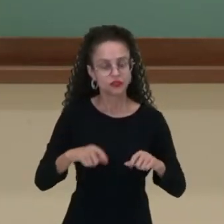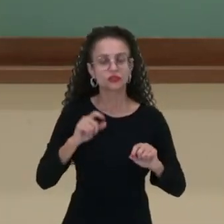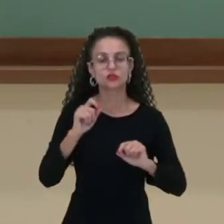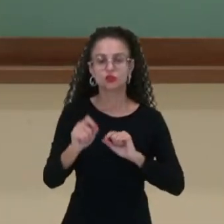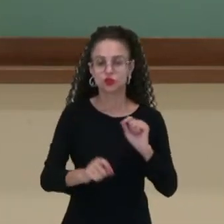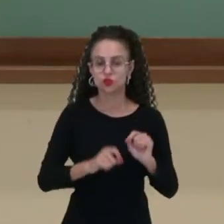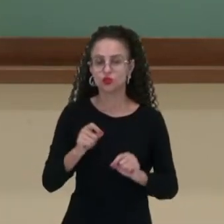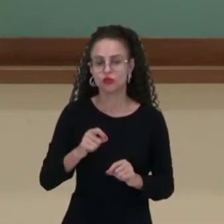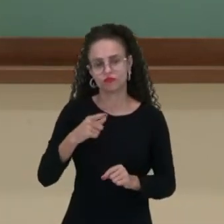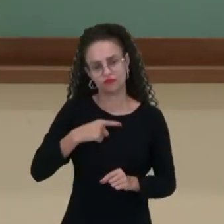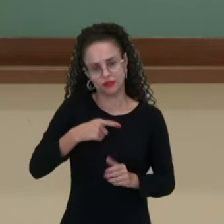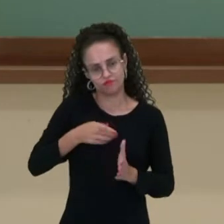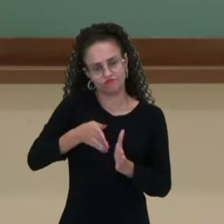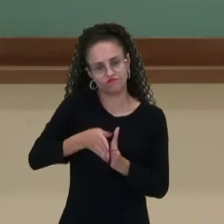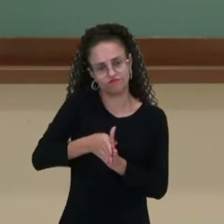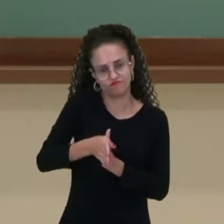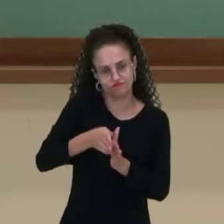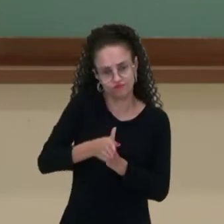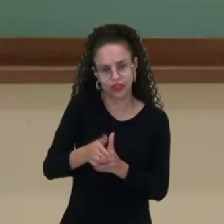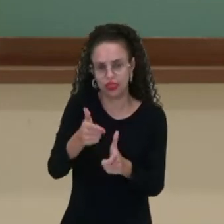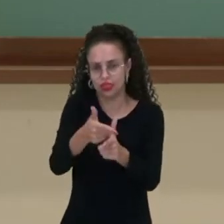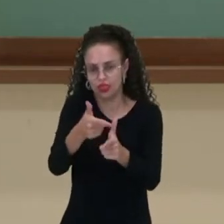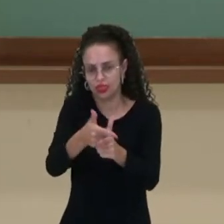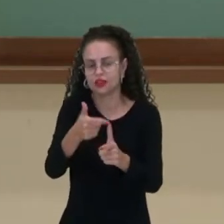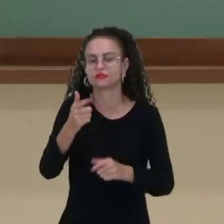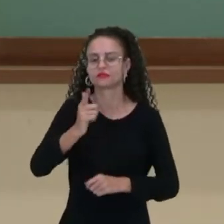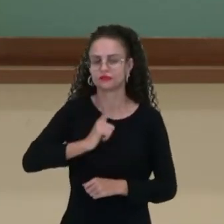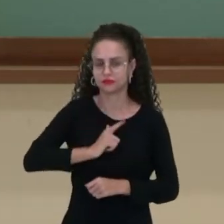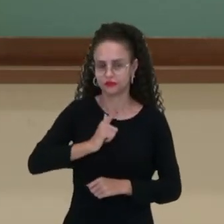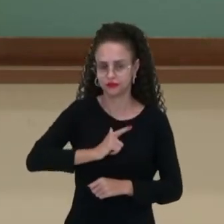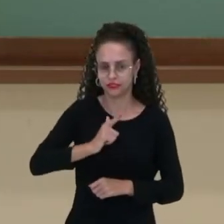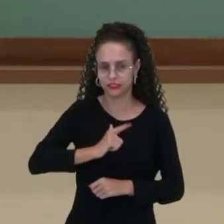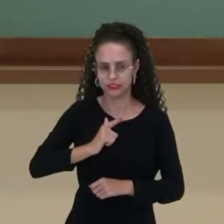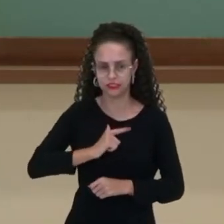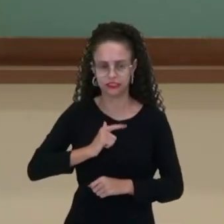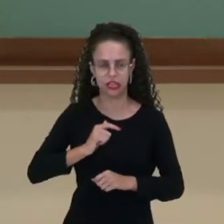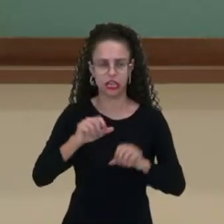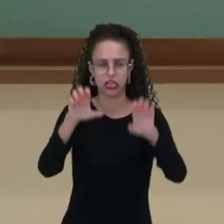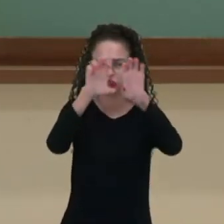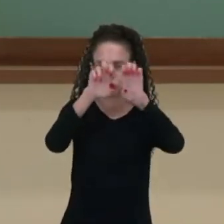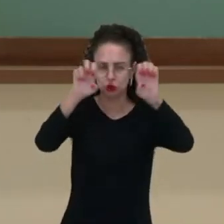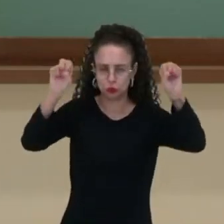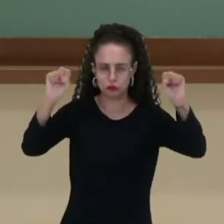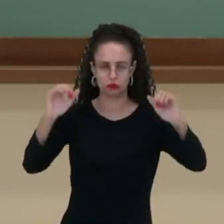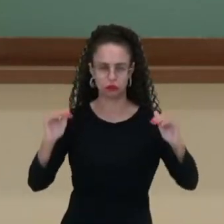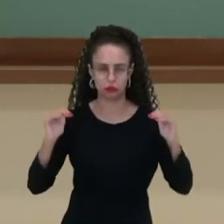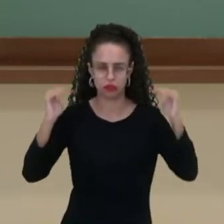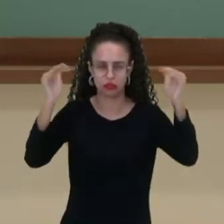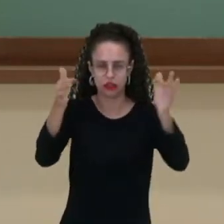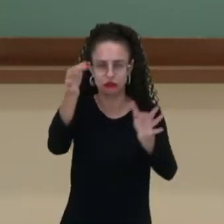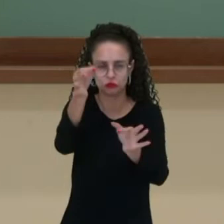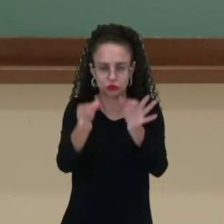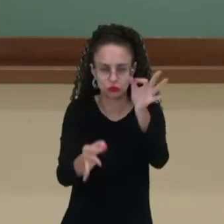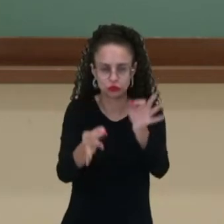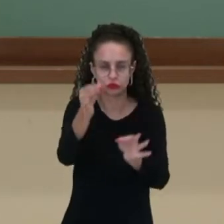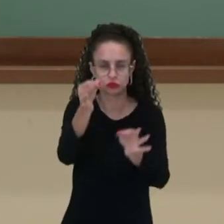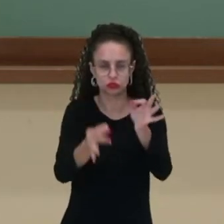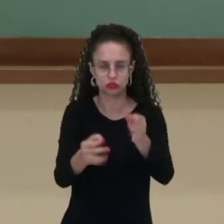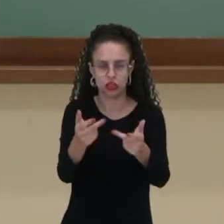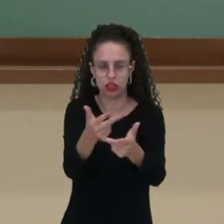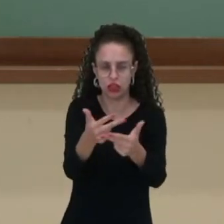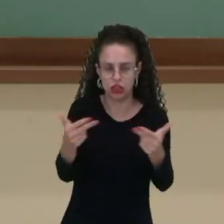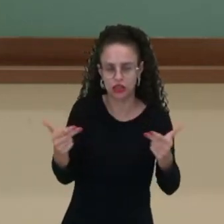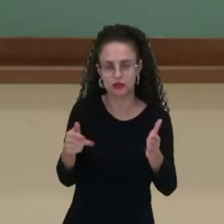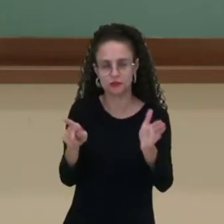medidas disciplinares. Tem STJD, Supremo Tribunal Superior lá da Justiça